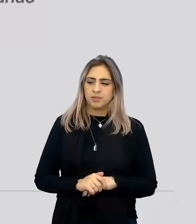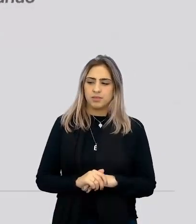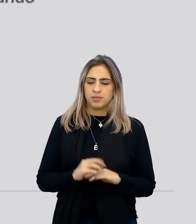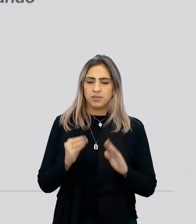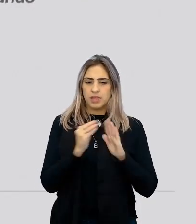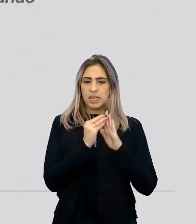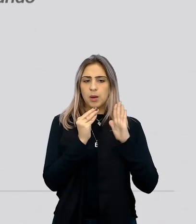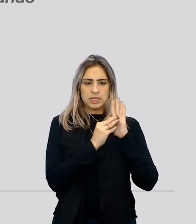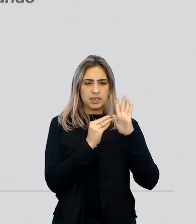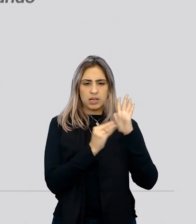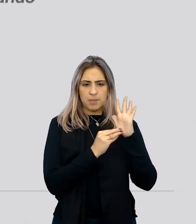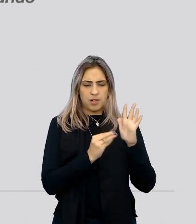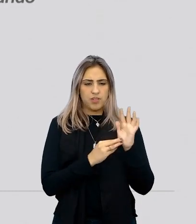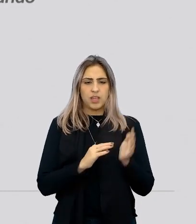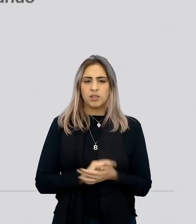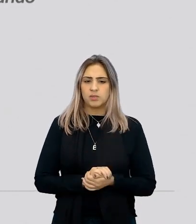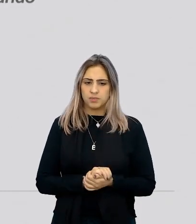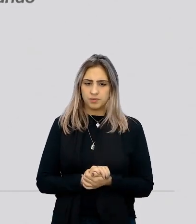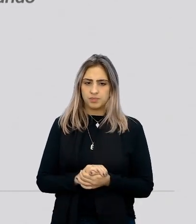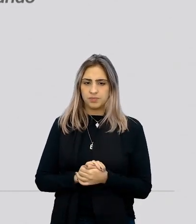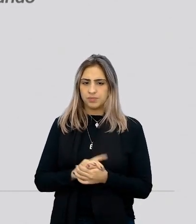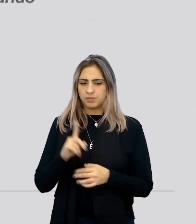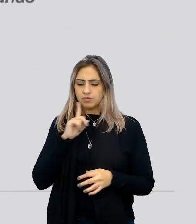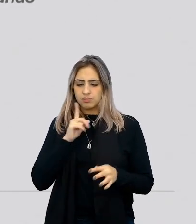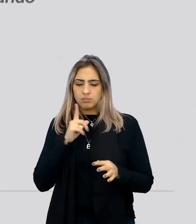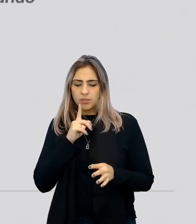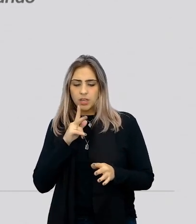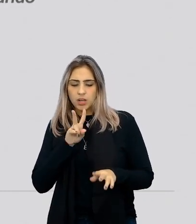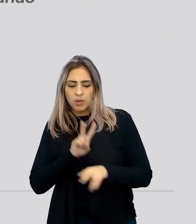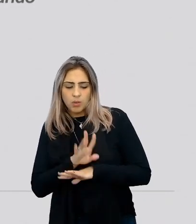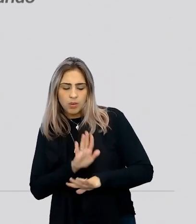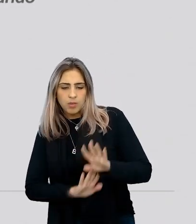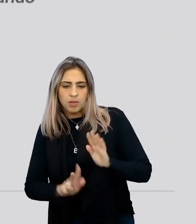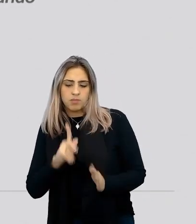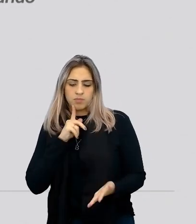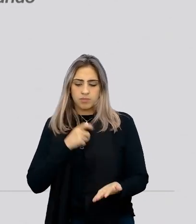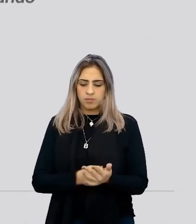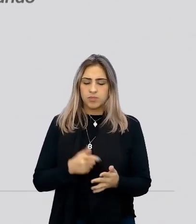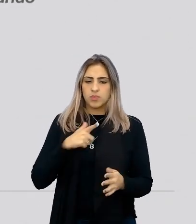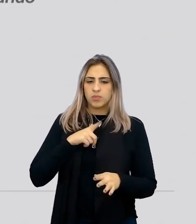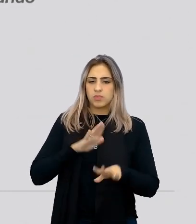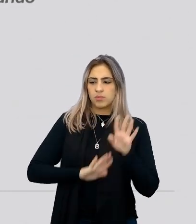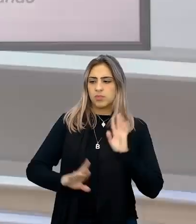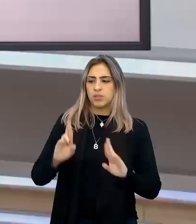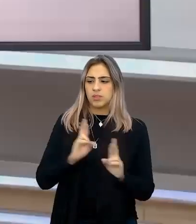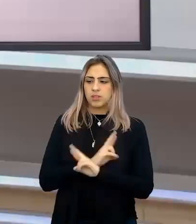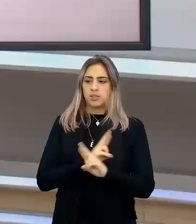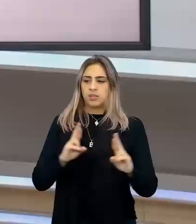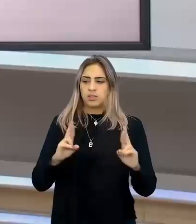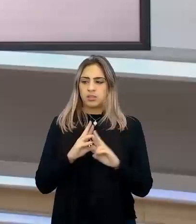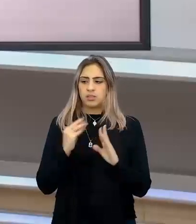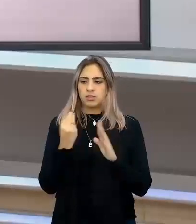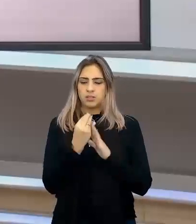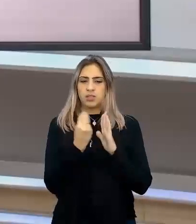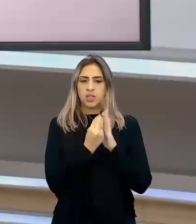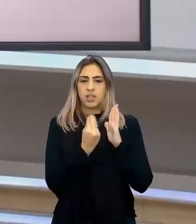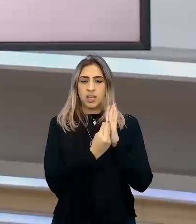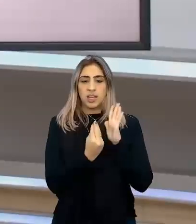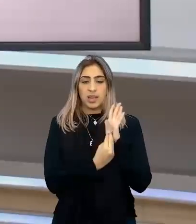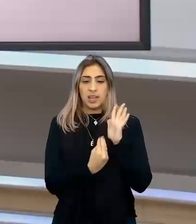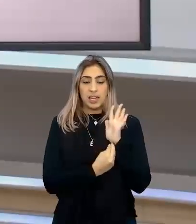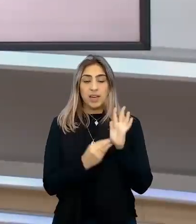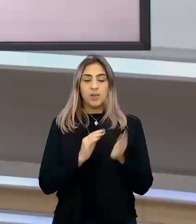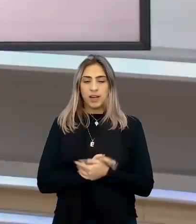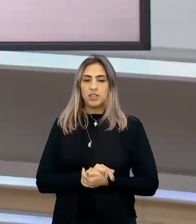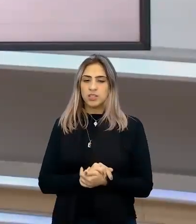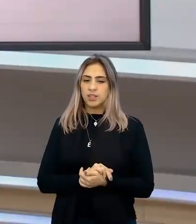demonstrar fragilidade, ser dominante, não ter relação próxima com os amigos? O que é isso, gente?